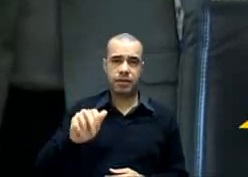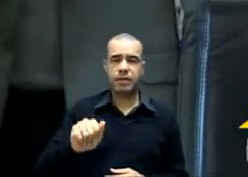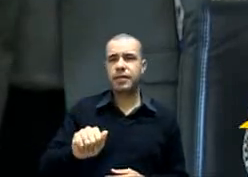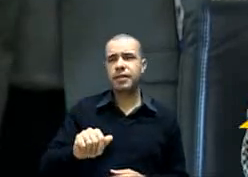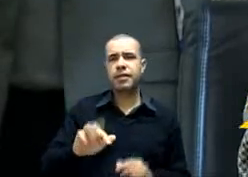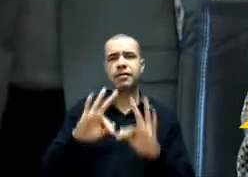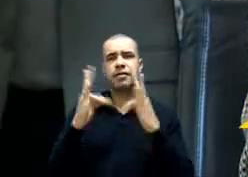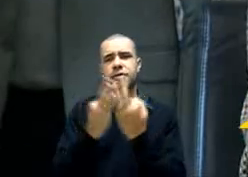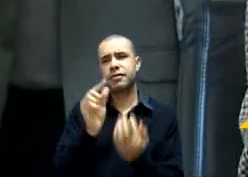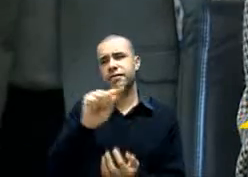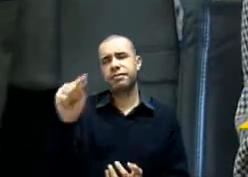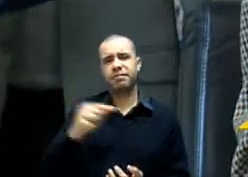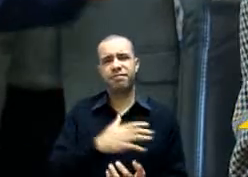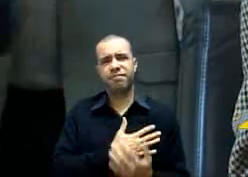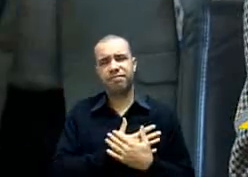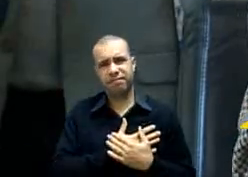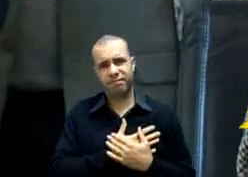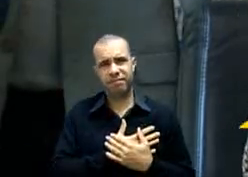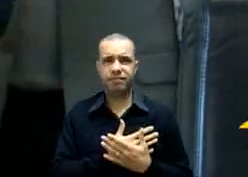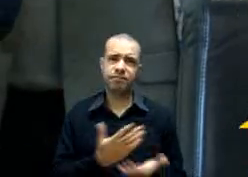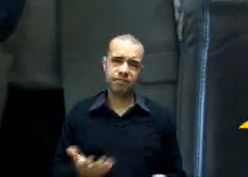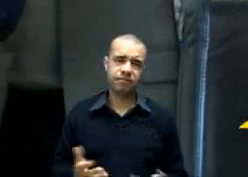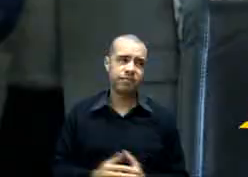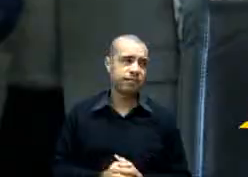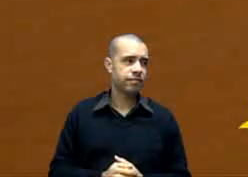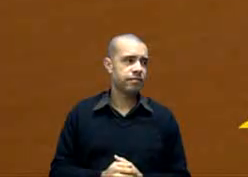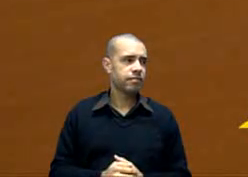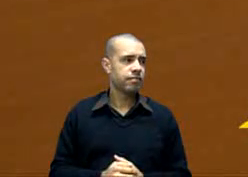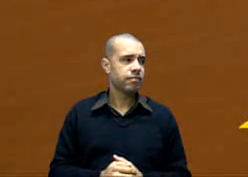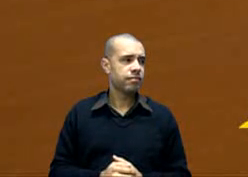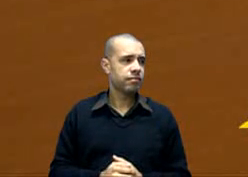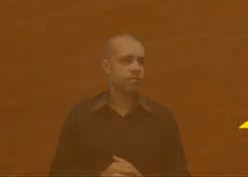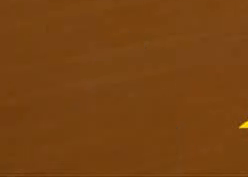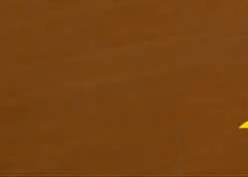enlutados. Sala de sessão, vereador João Donizete Silvestre.